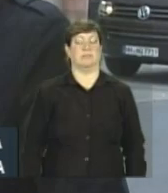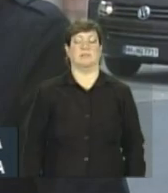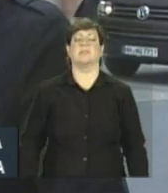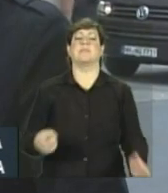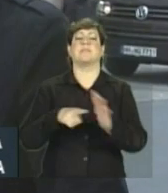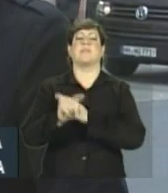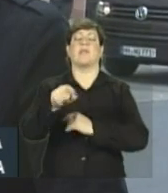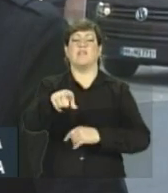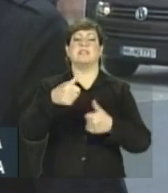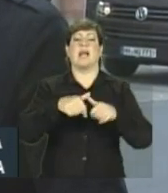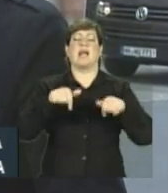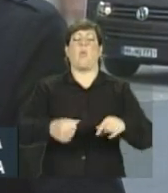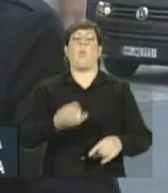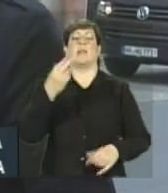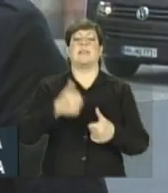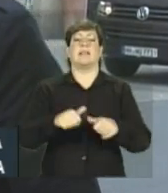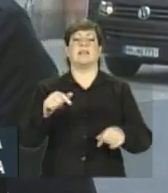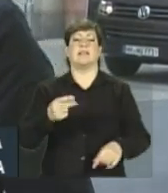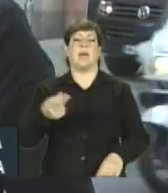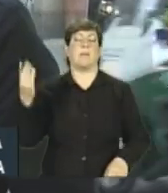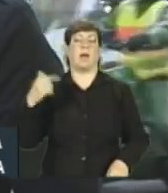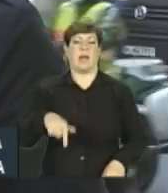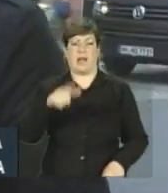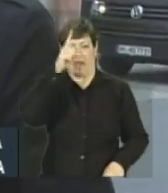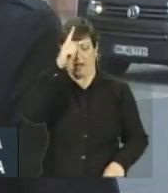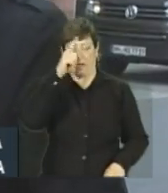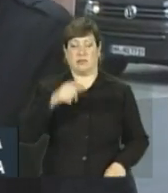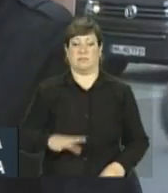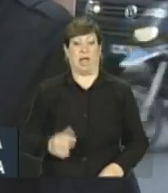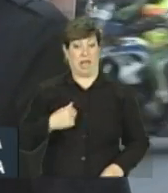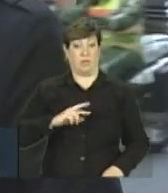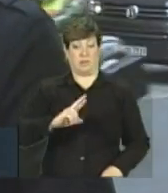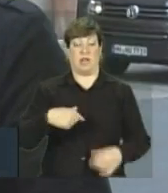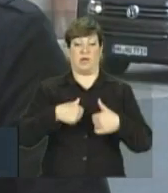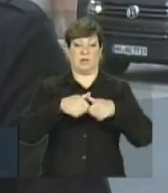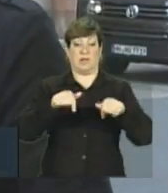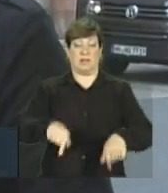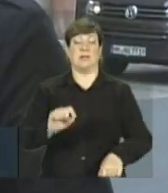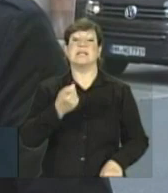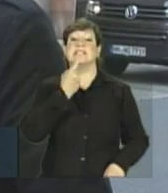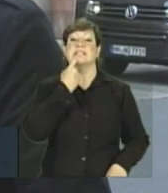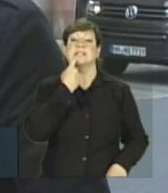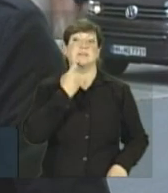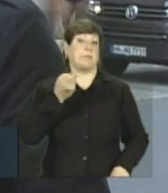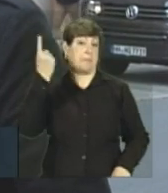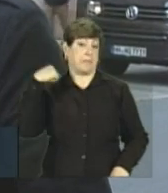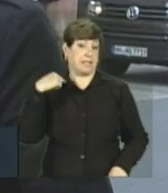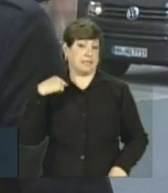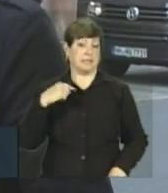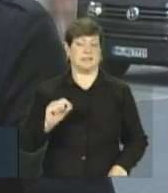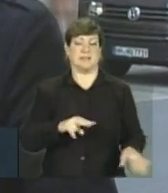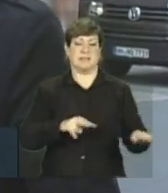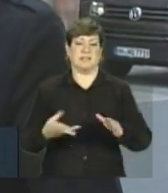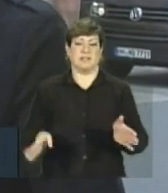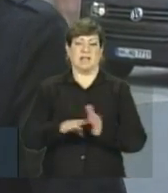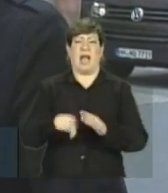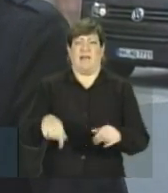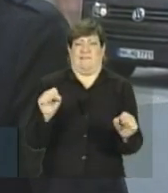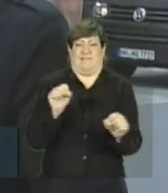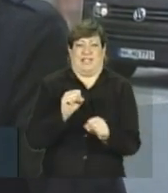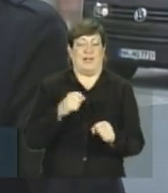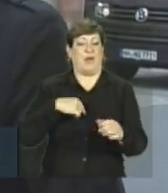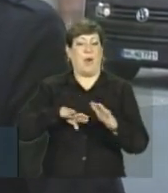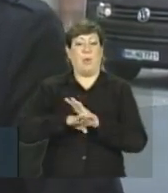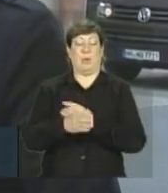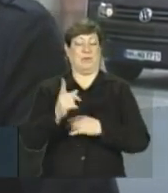quanto tempo aqui na Alemanha e já se adaptou? Então, eu estou desde a sexta-feira e ainda não, o clima é muito frio,